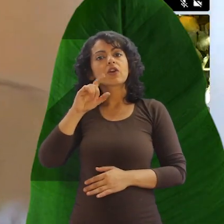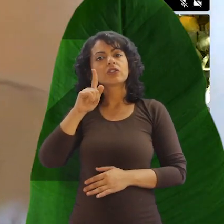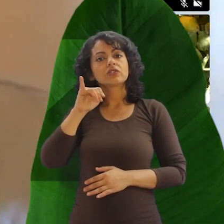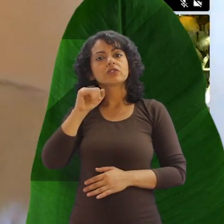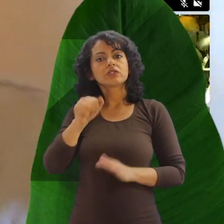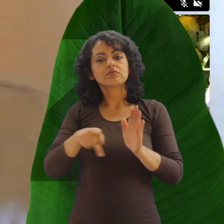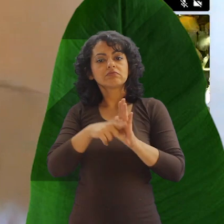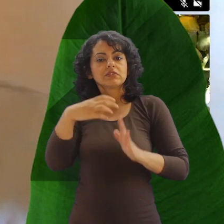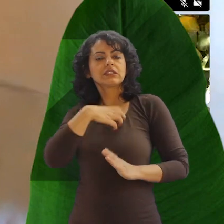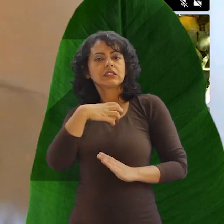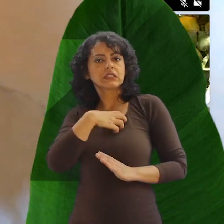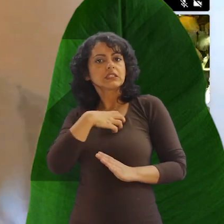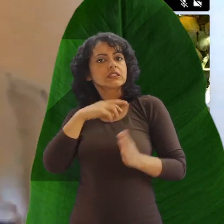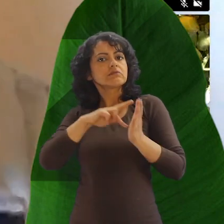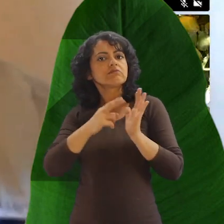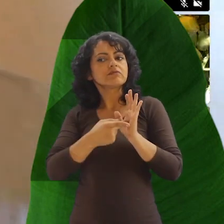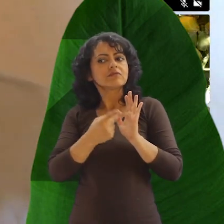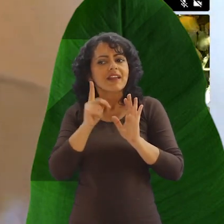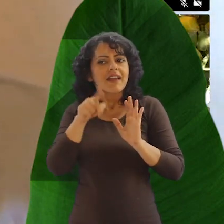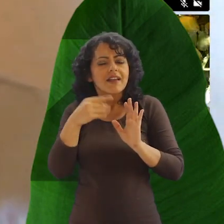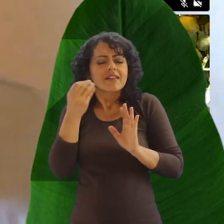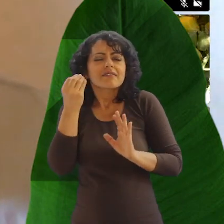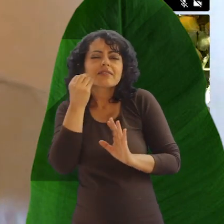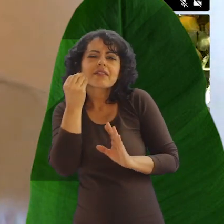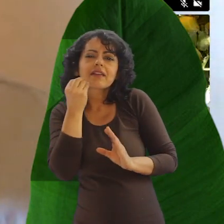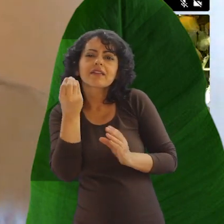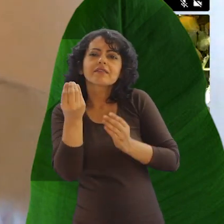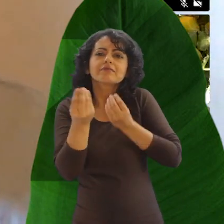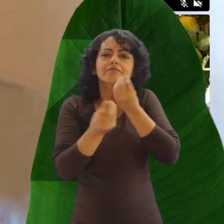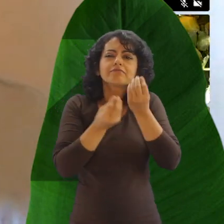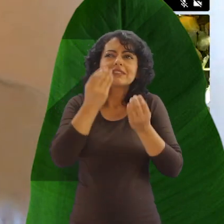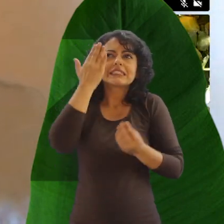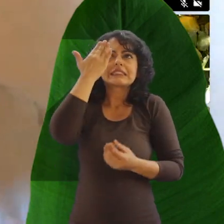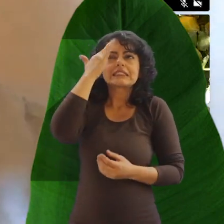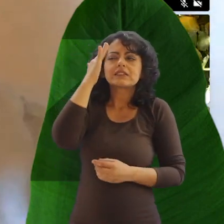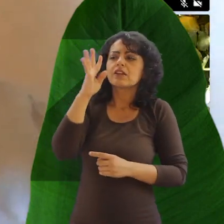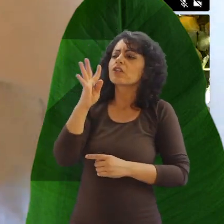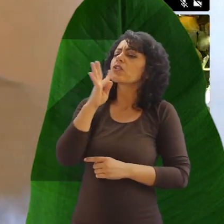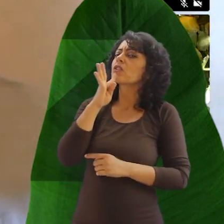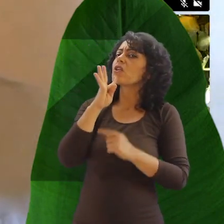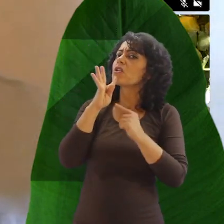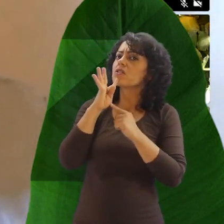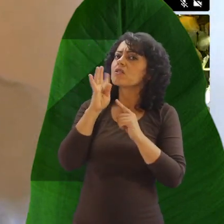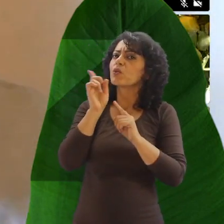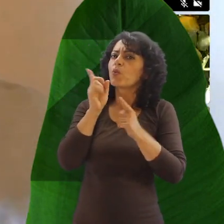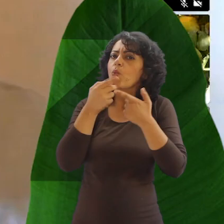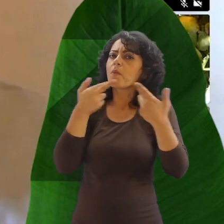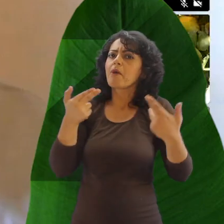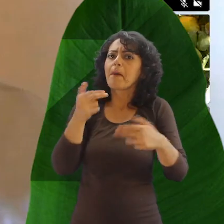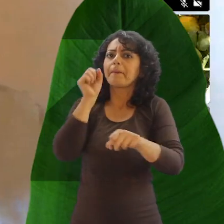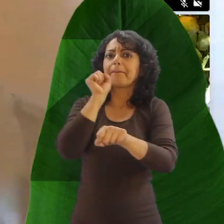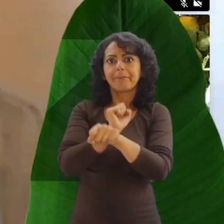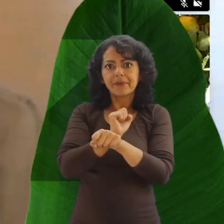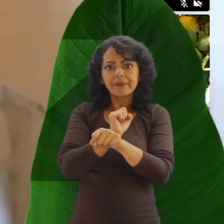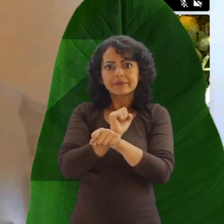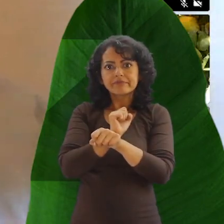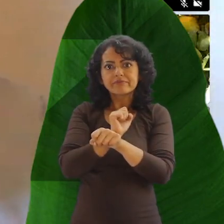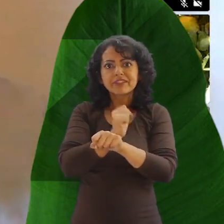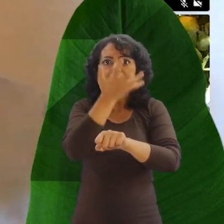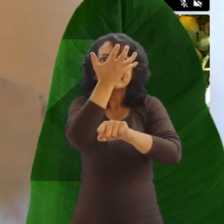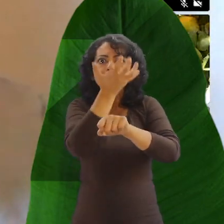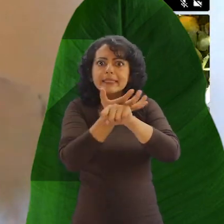sentidos é só uma tentativa de entender o conhecimento não como algo estanque